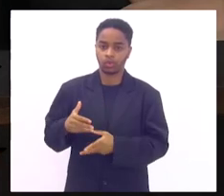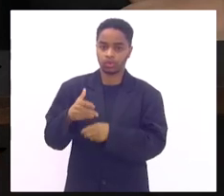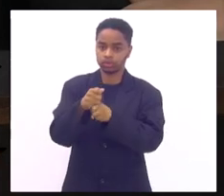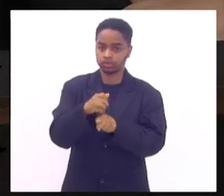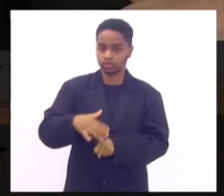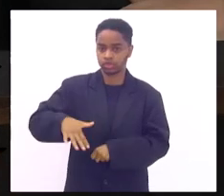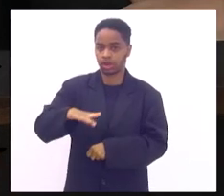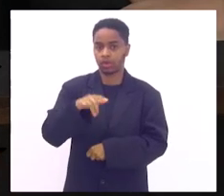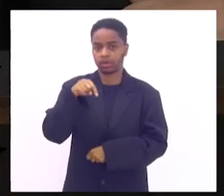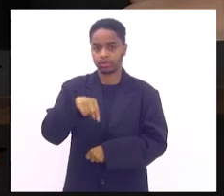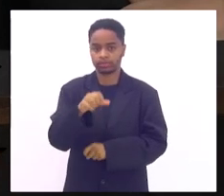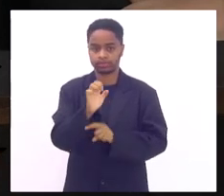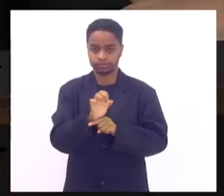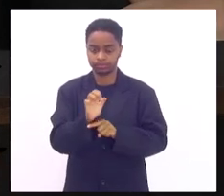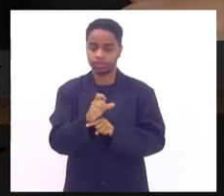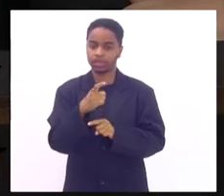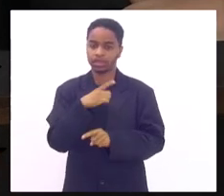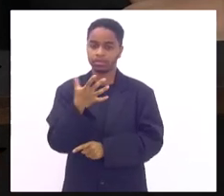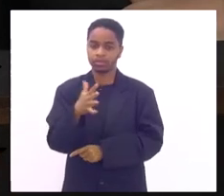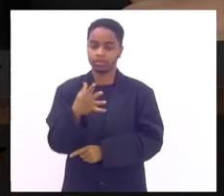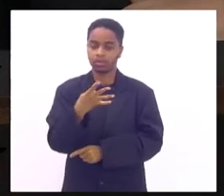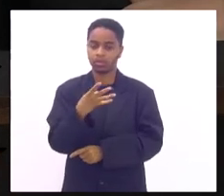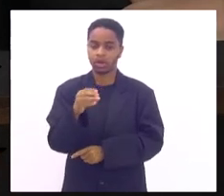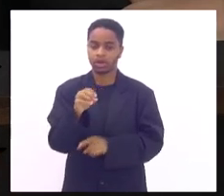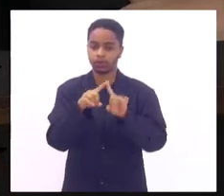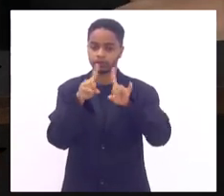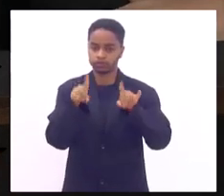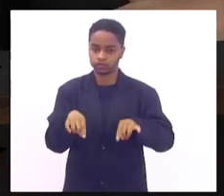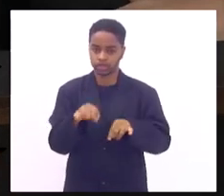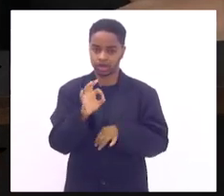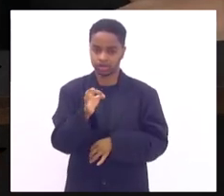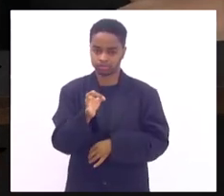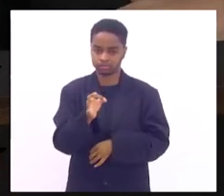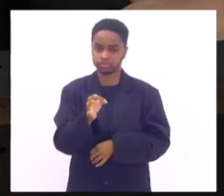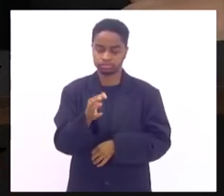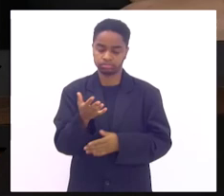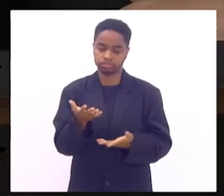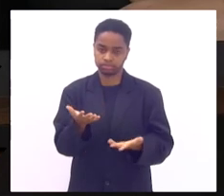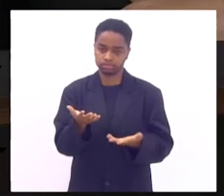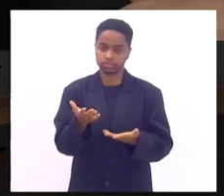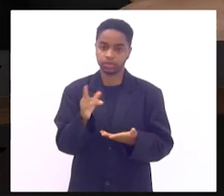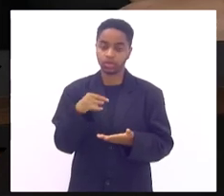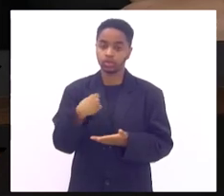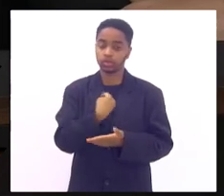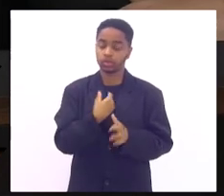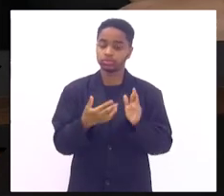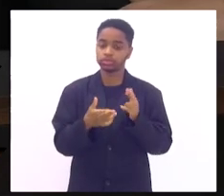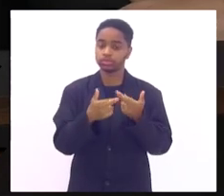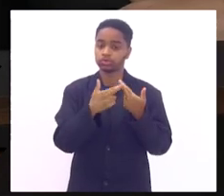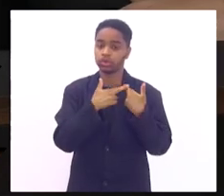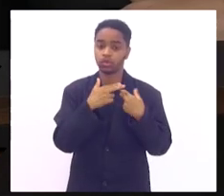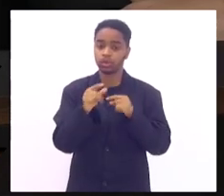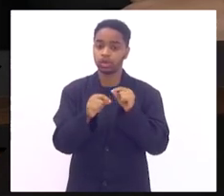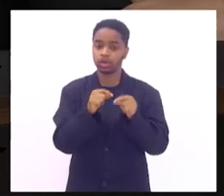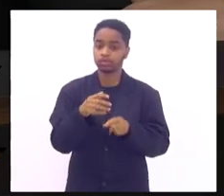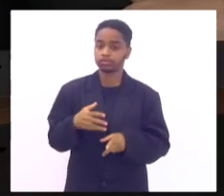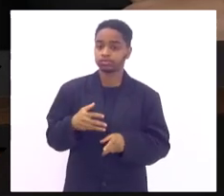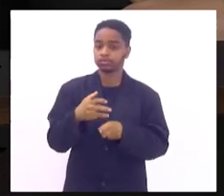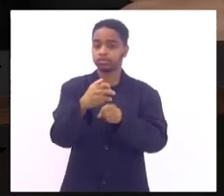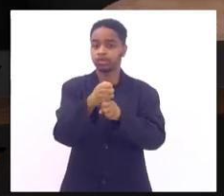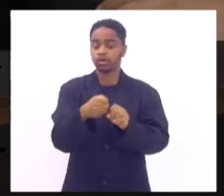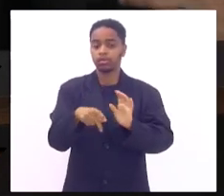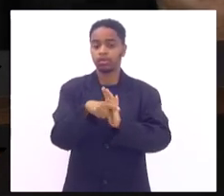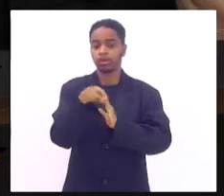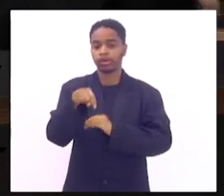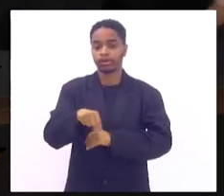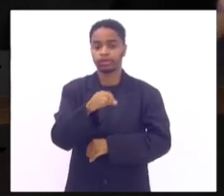e são cerca de 40 servidores, né? E nós somos responsáveis por fechar as contas do Estado,